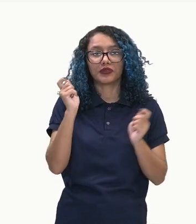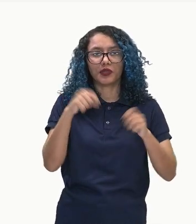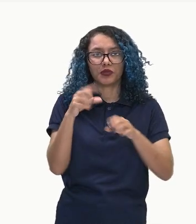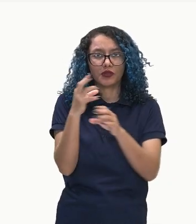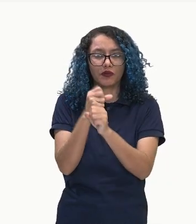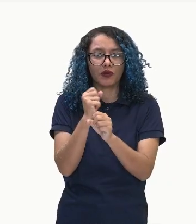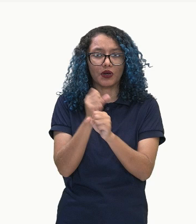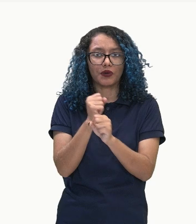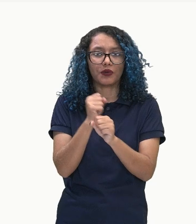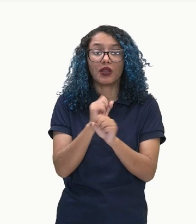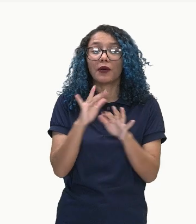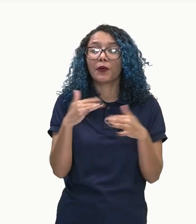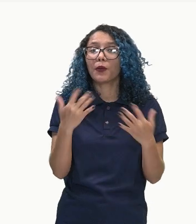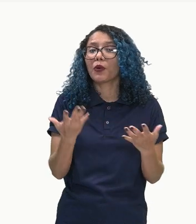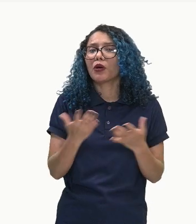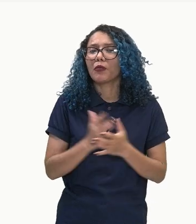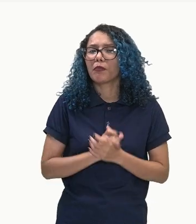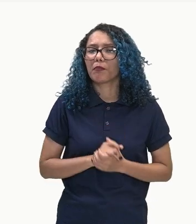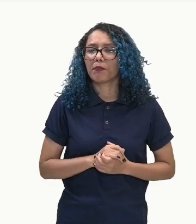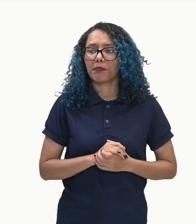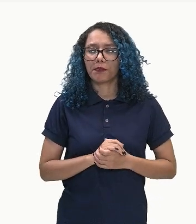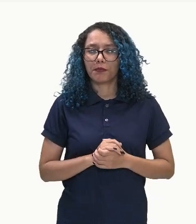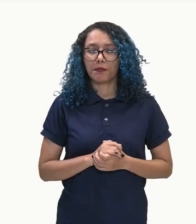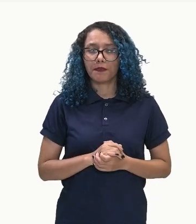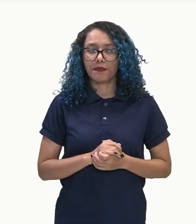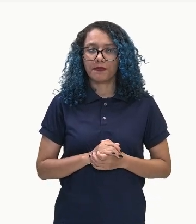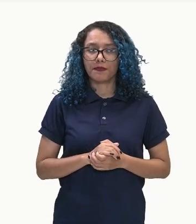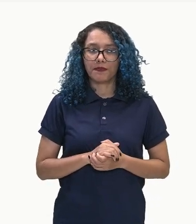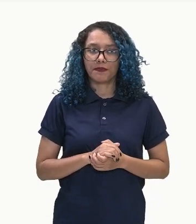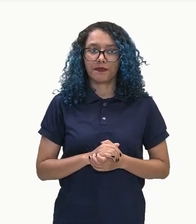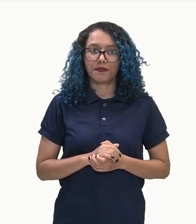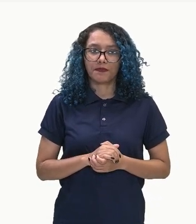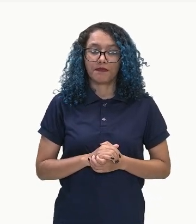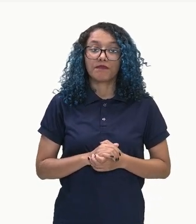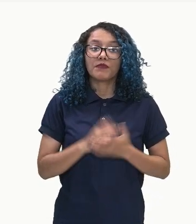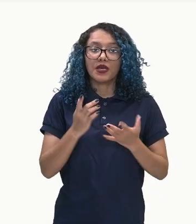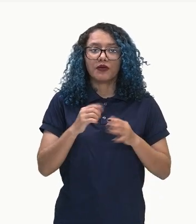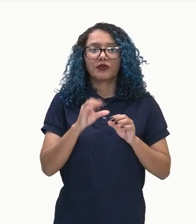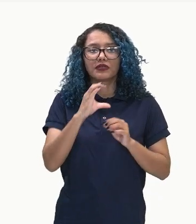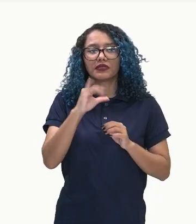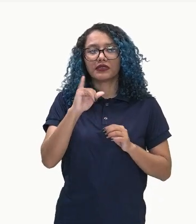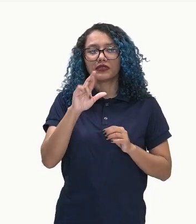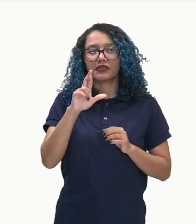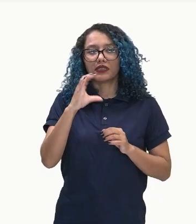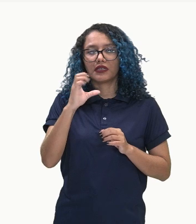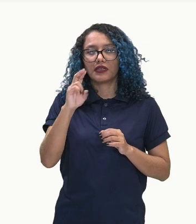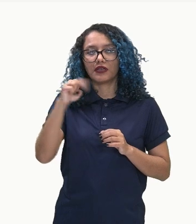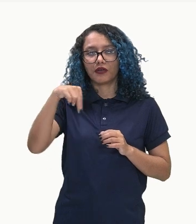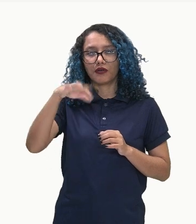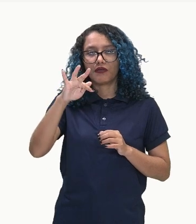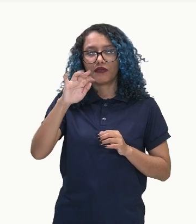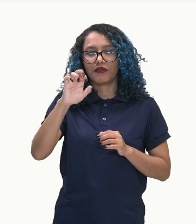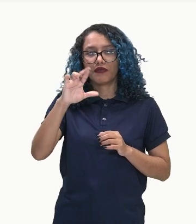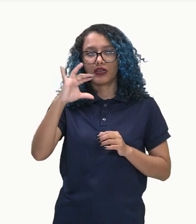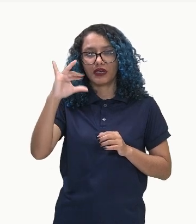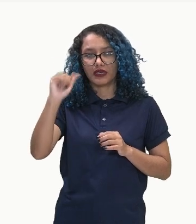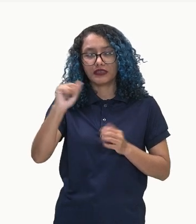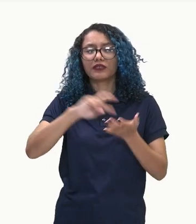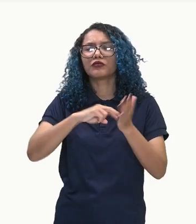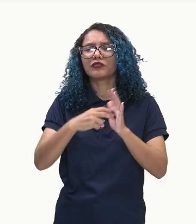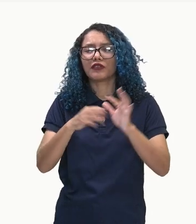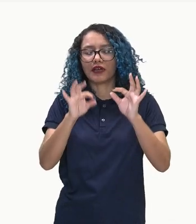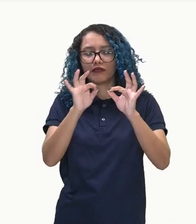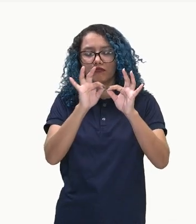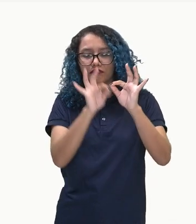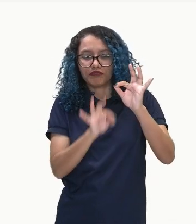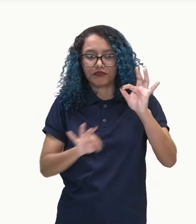cálculos é o seguinte, ó. Primeiro, a circunferência, meus alunos, é essa linha aqui, em matemática nós até dizemos que ela é uma linha imaginária, tá?